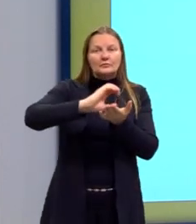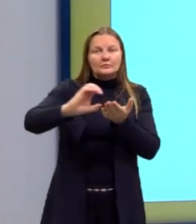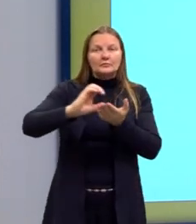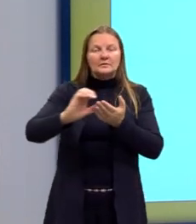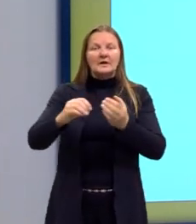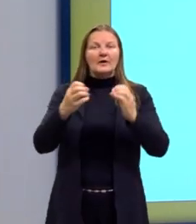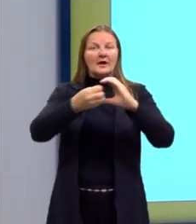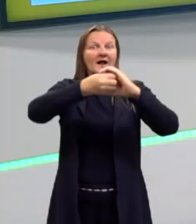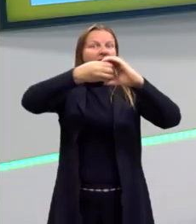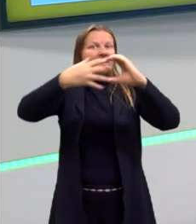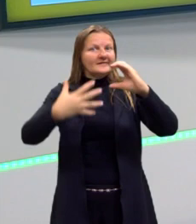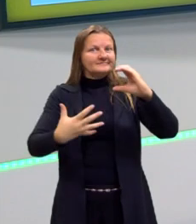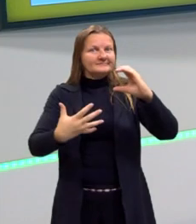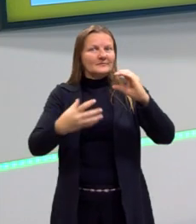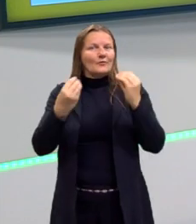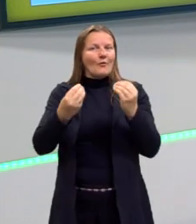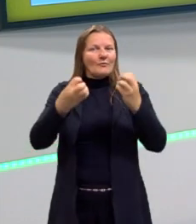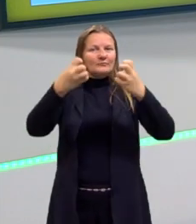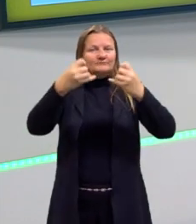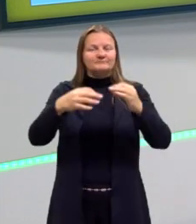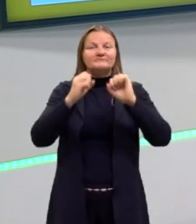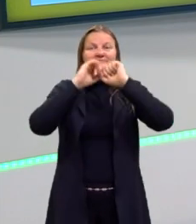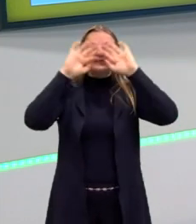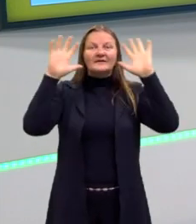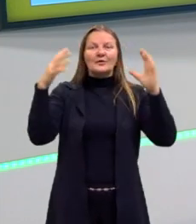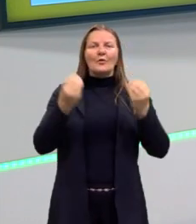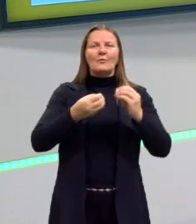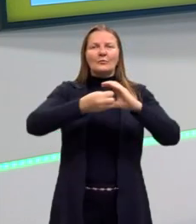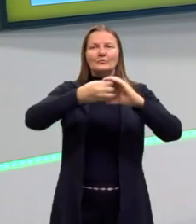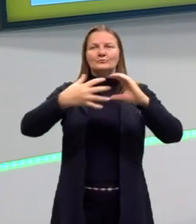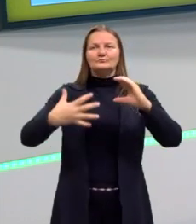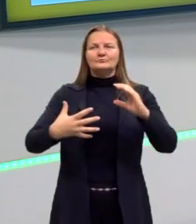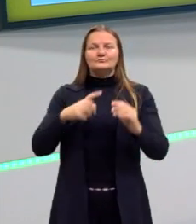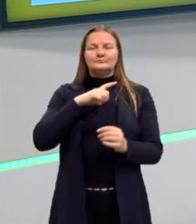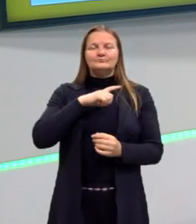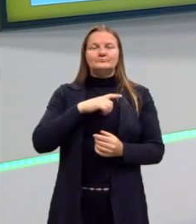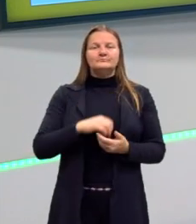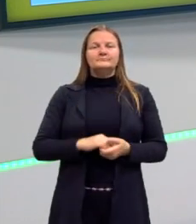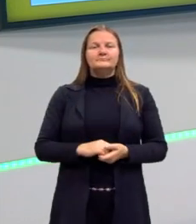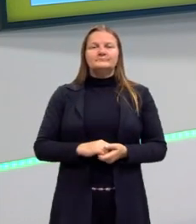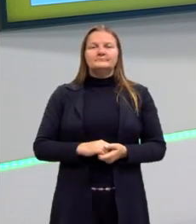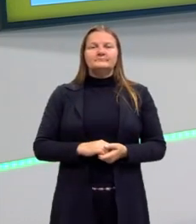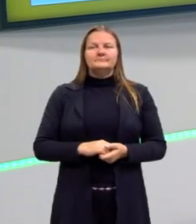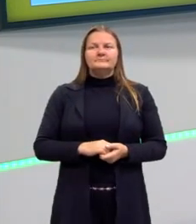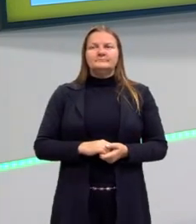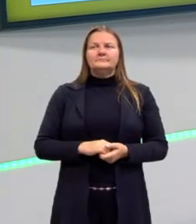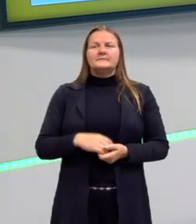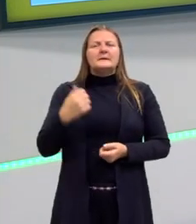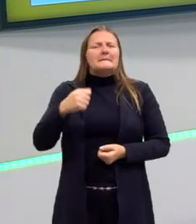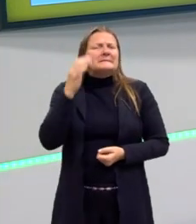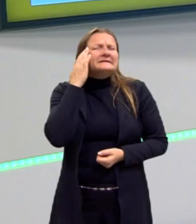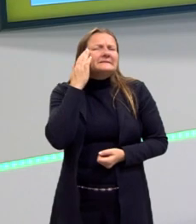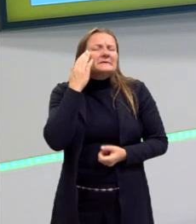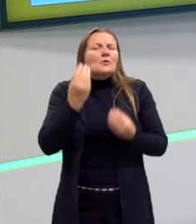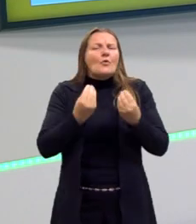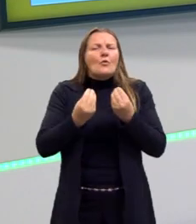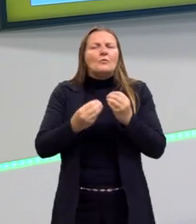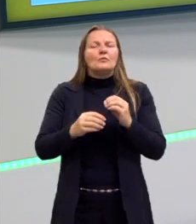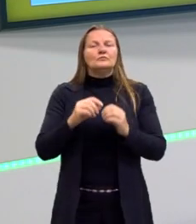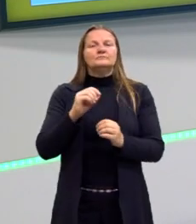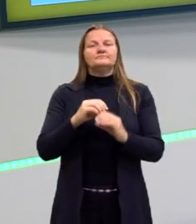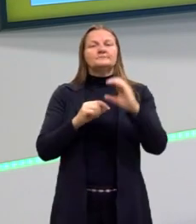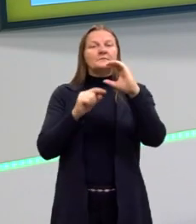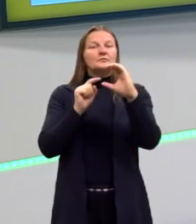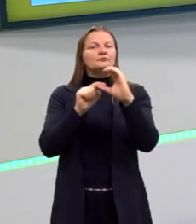classificações das cadeias para entender essas classificações como que elas são divididas eu preciso entender o que que são